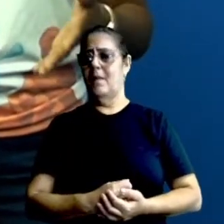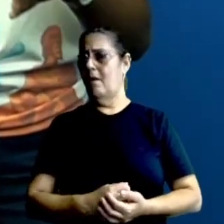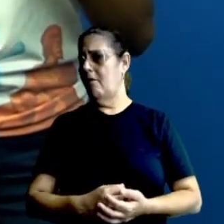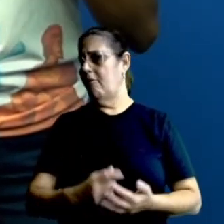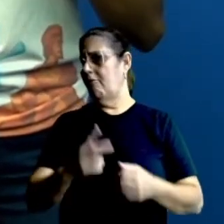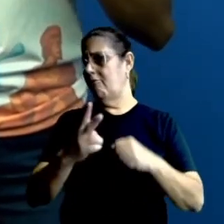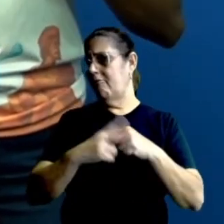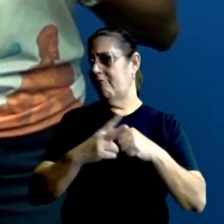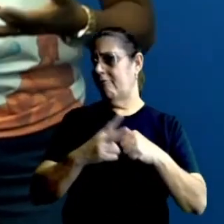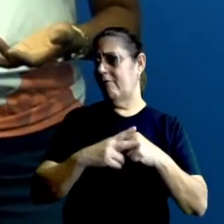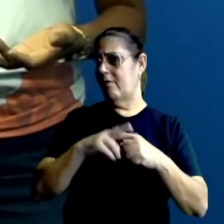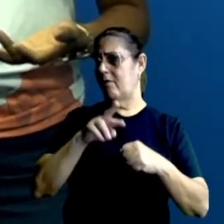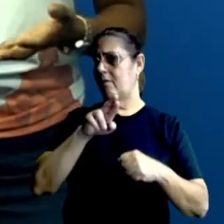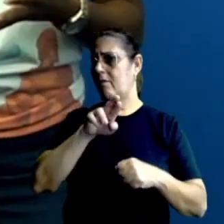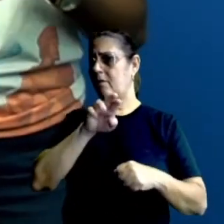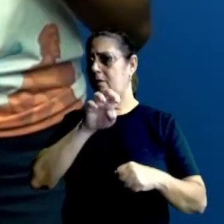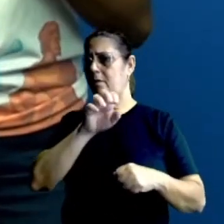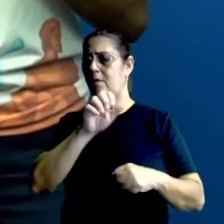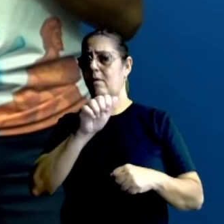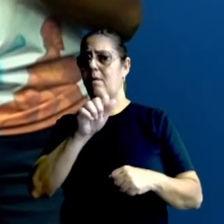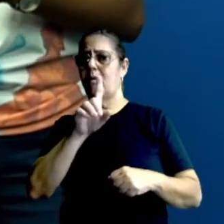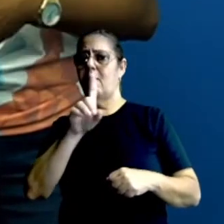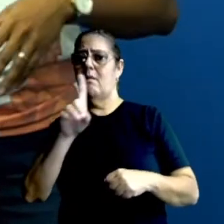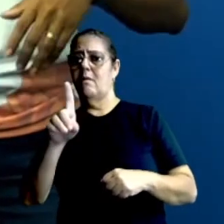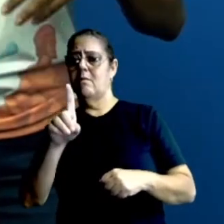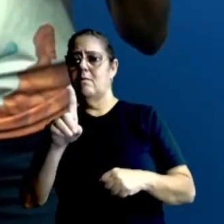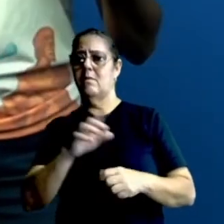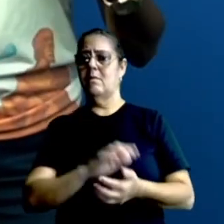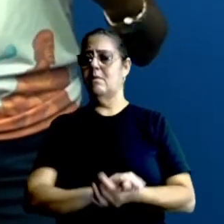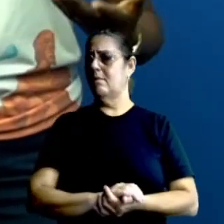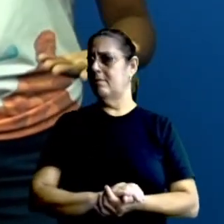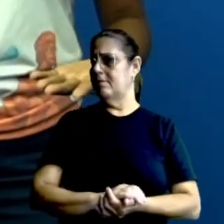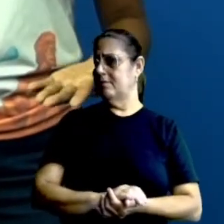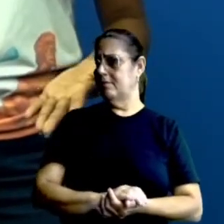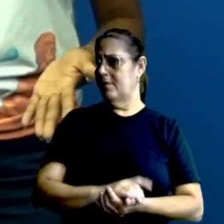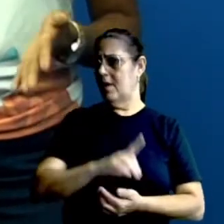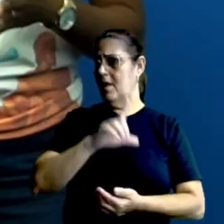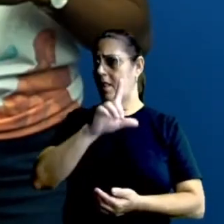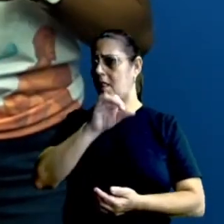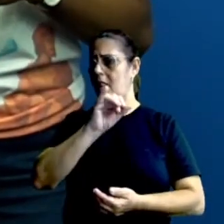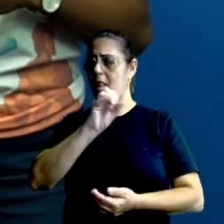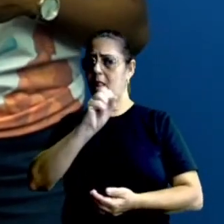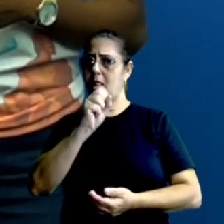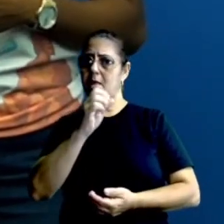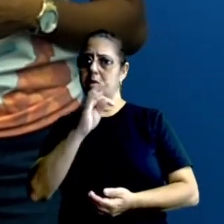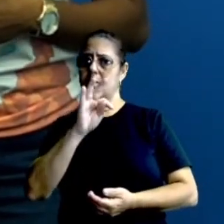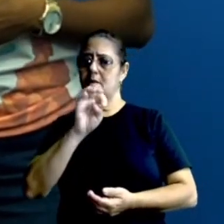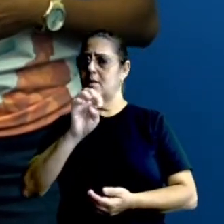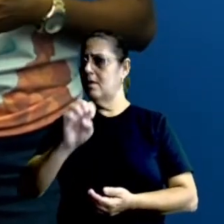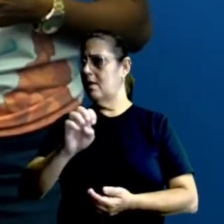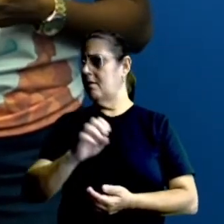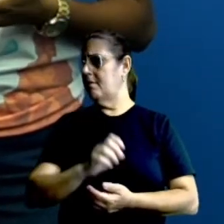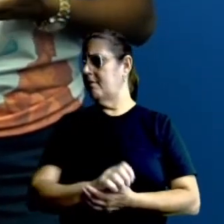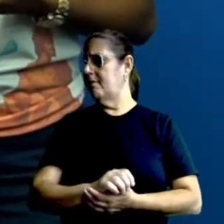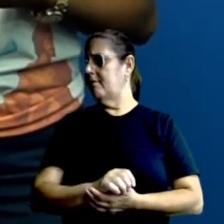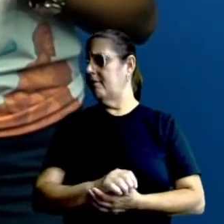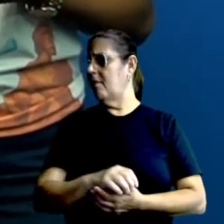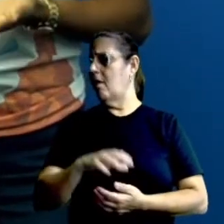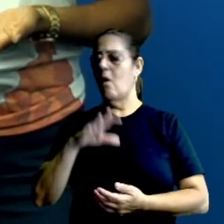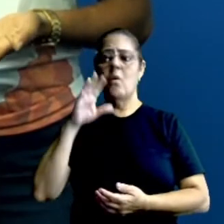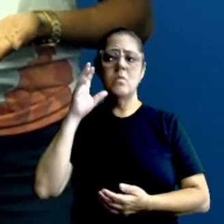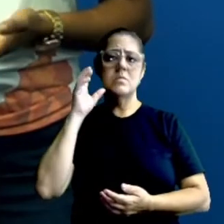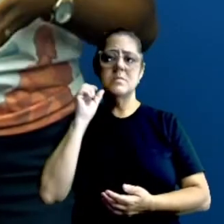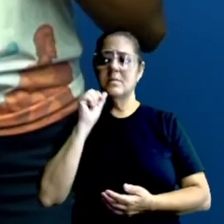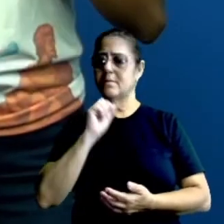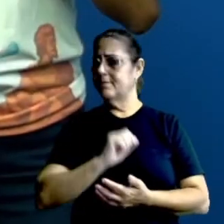verbos como rende e quer dizer liga temos polícia ouça temos